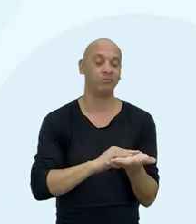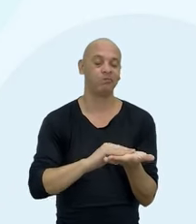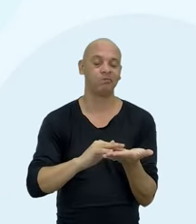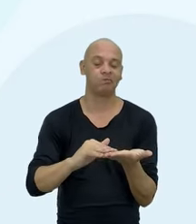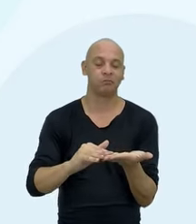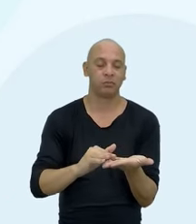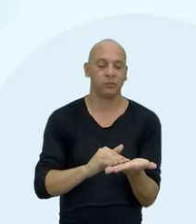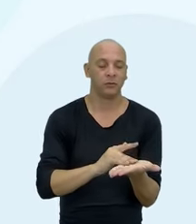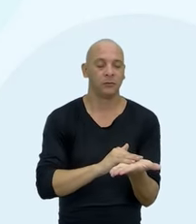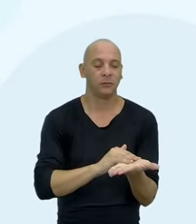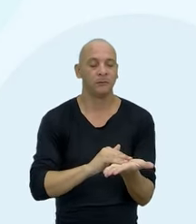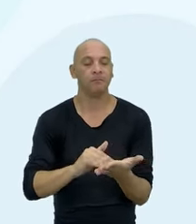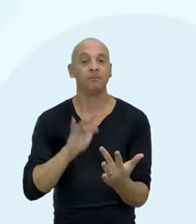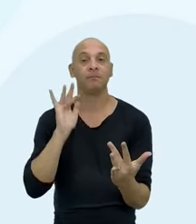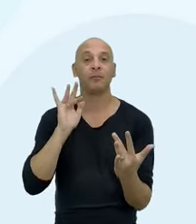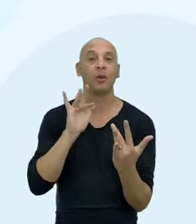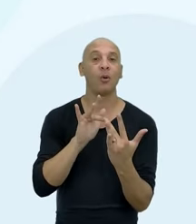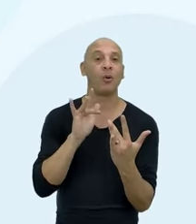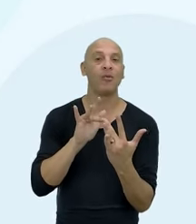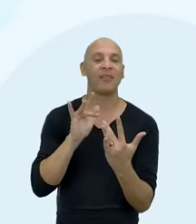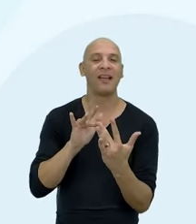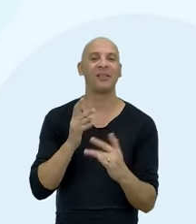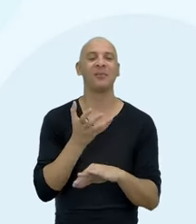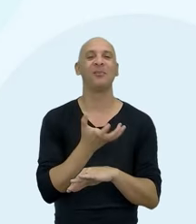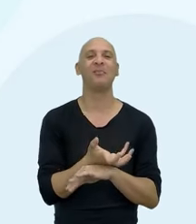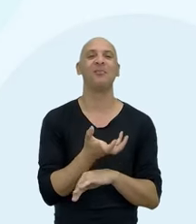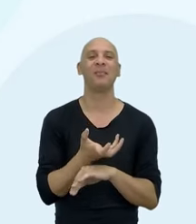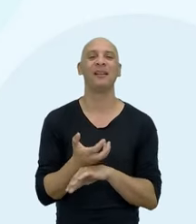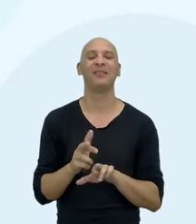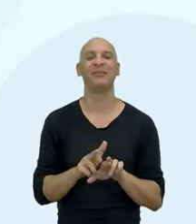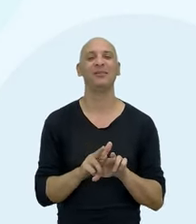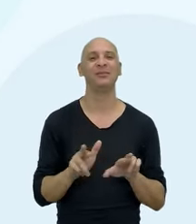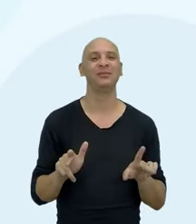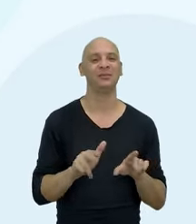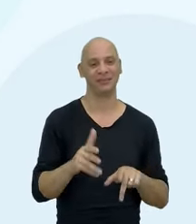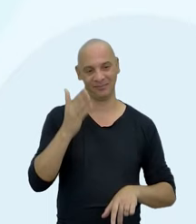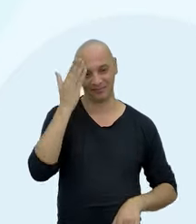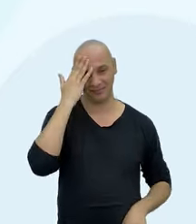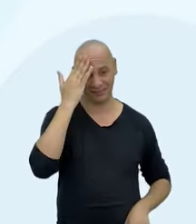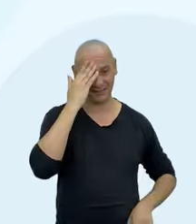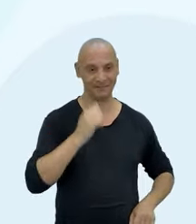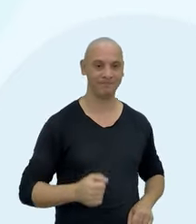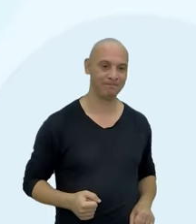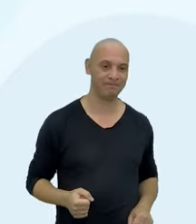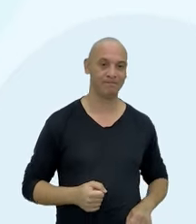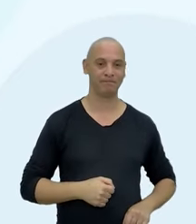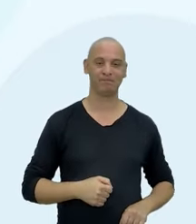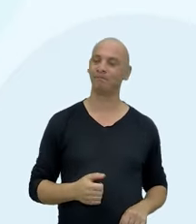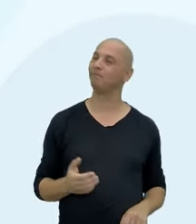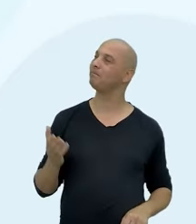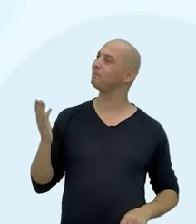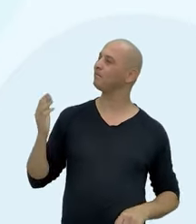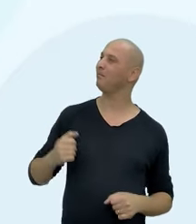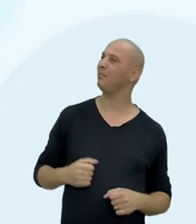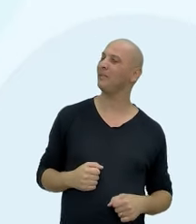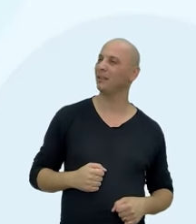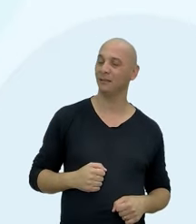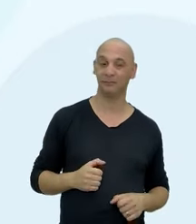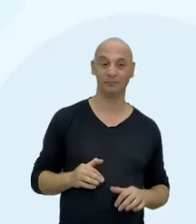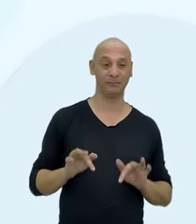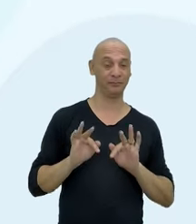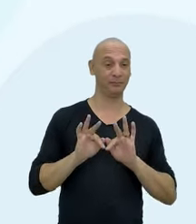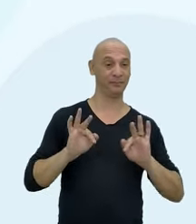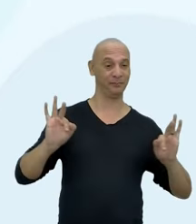possa ter contato com materiais para aumentar sua compreensão né e aqui são algumas